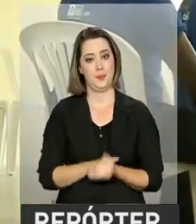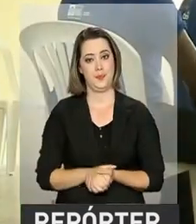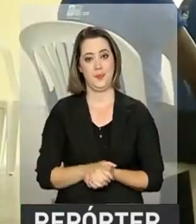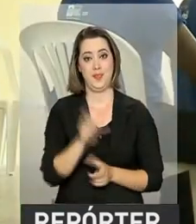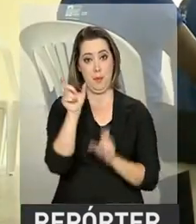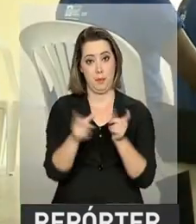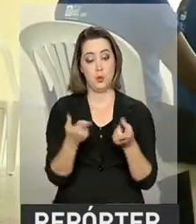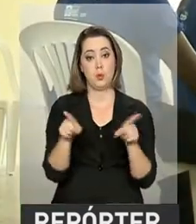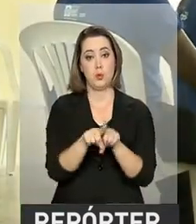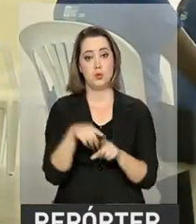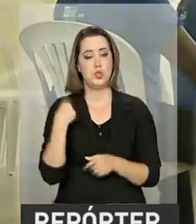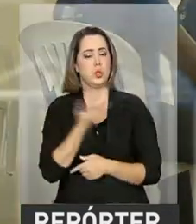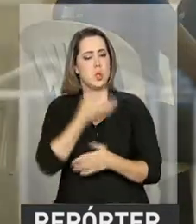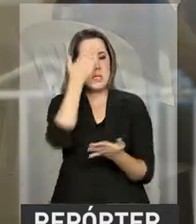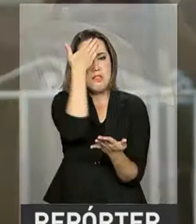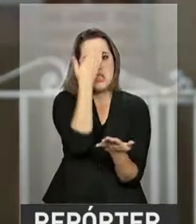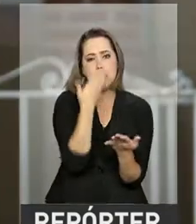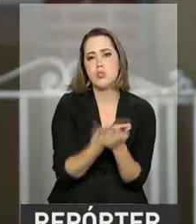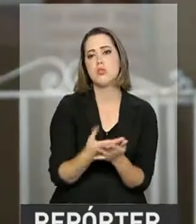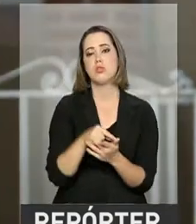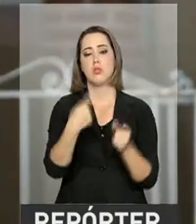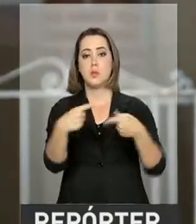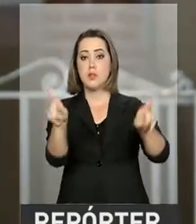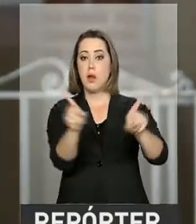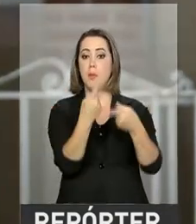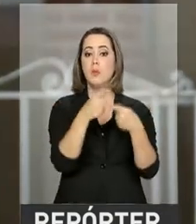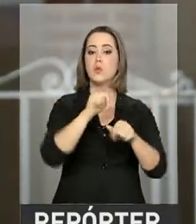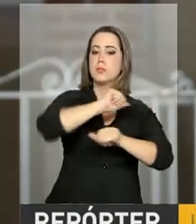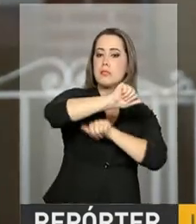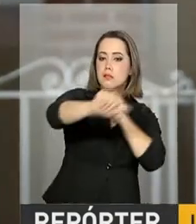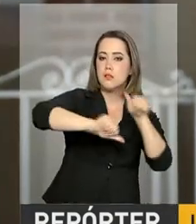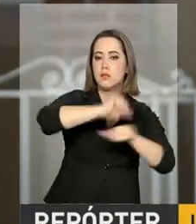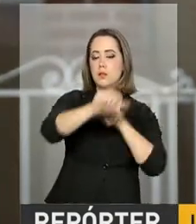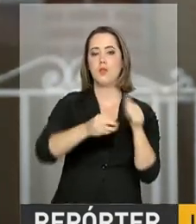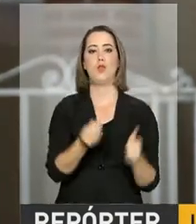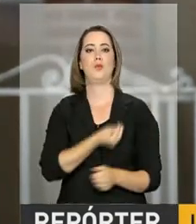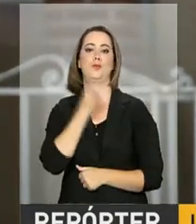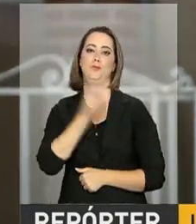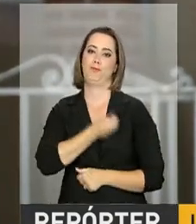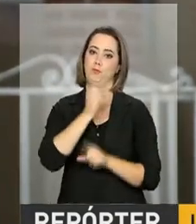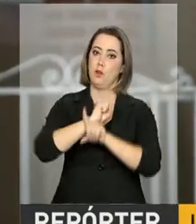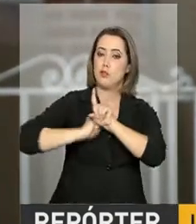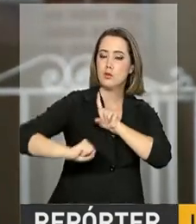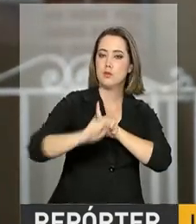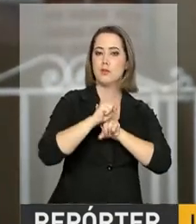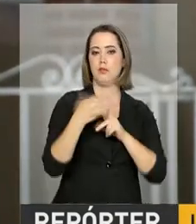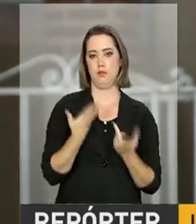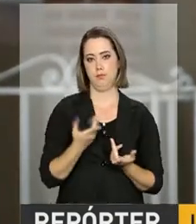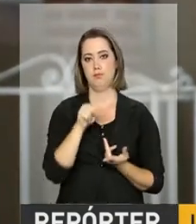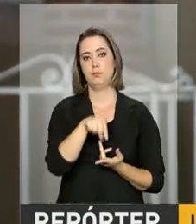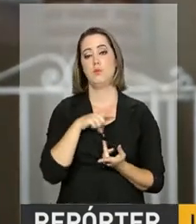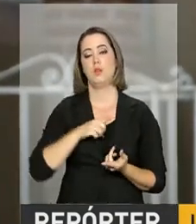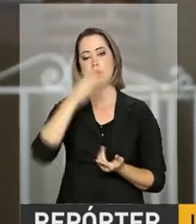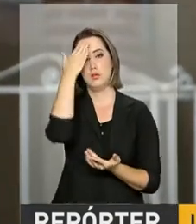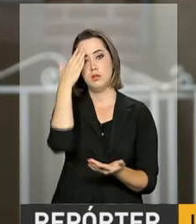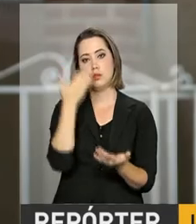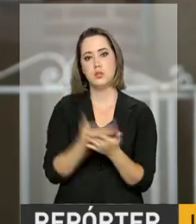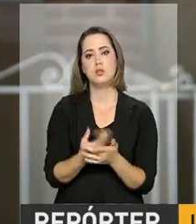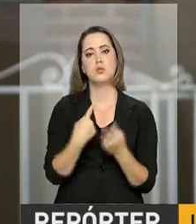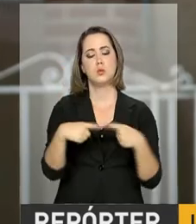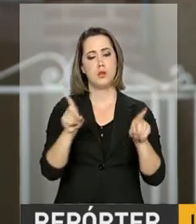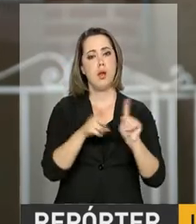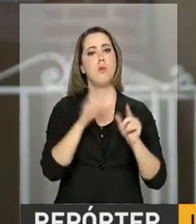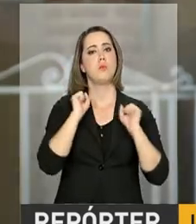A gente acredita muito na música como um agente de transformação social. Porque a gente acredita que a música, ela é poderosa,